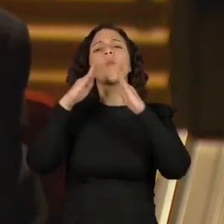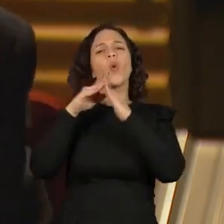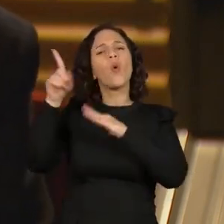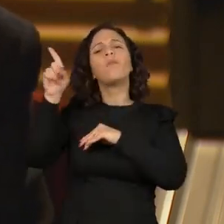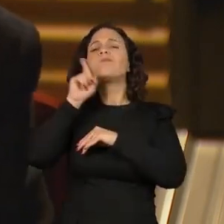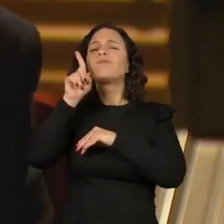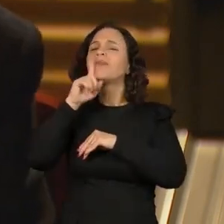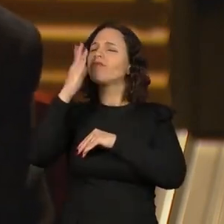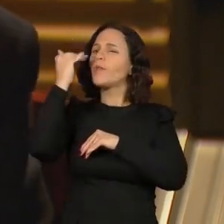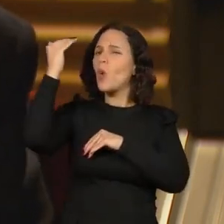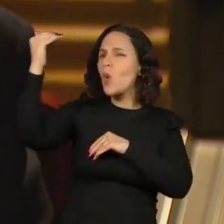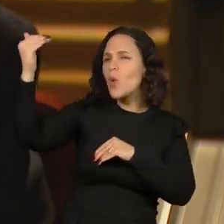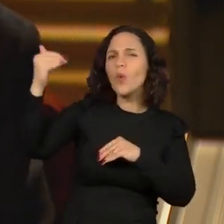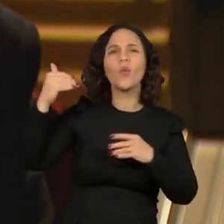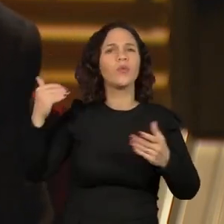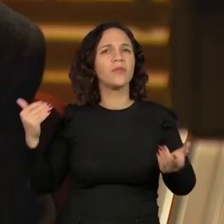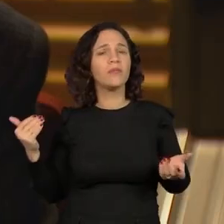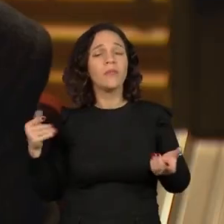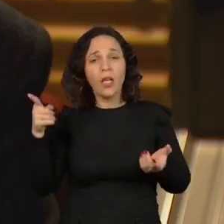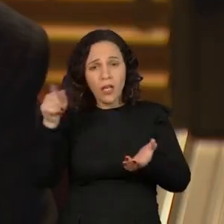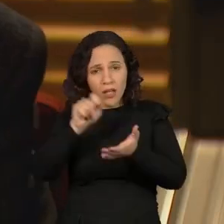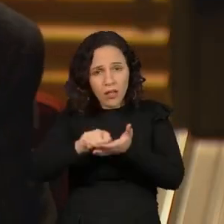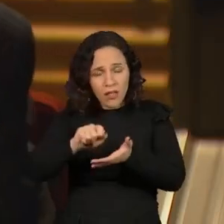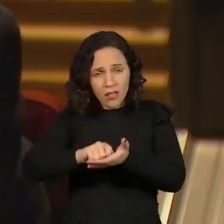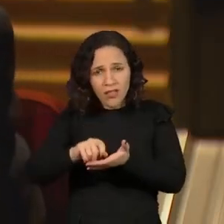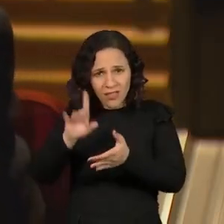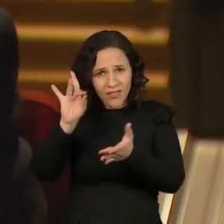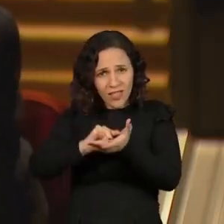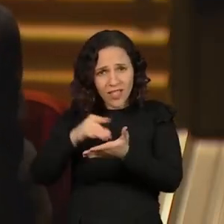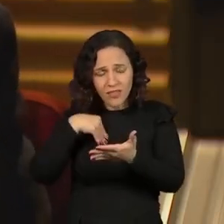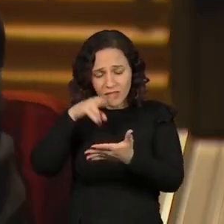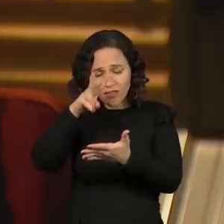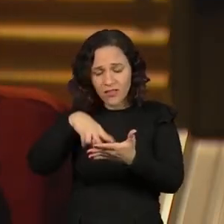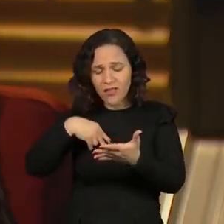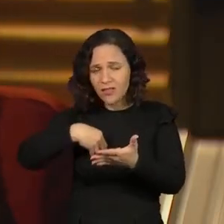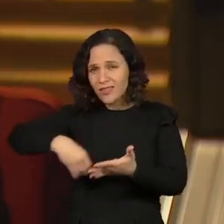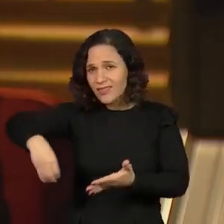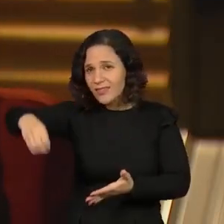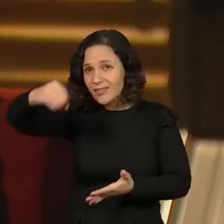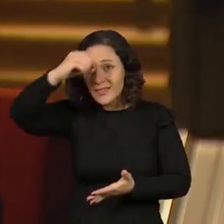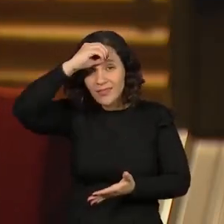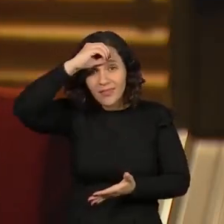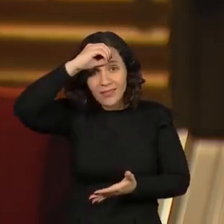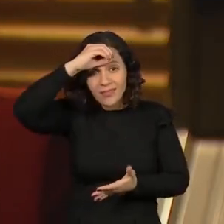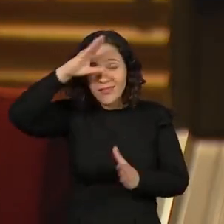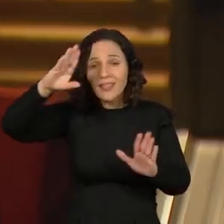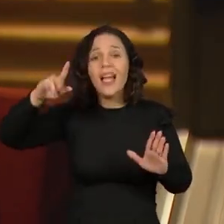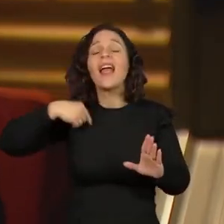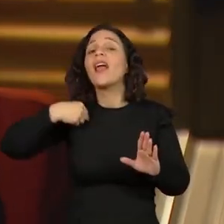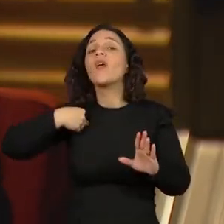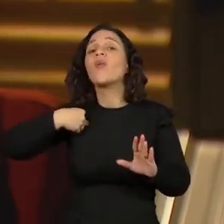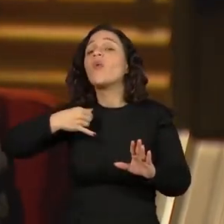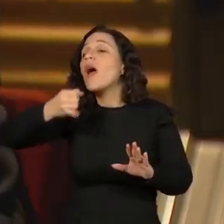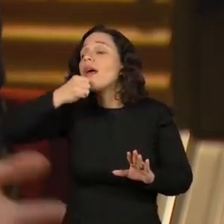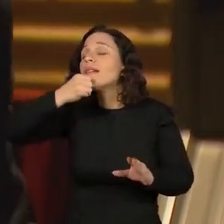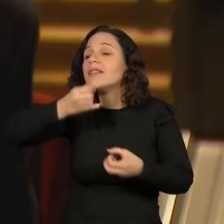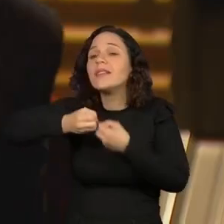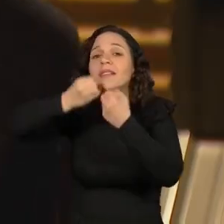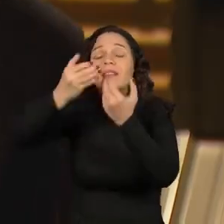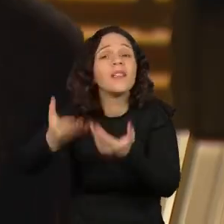sucesso enorme eu não entendo o que ele que ele diz simples assim eu não consigo nem te dar um